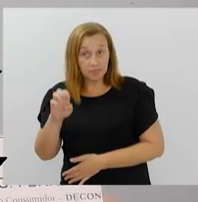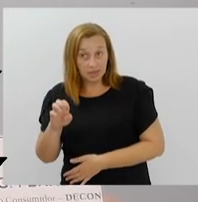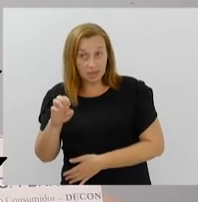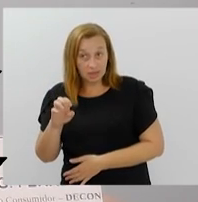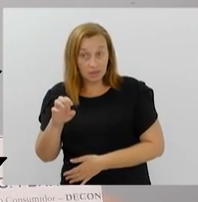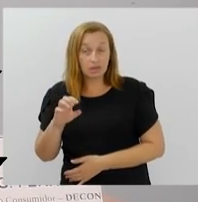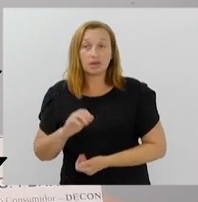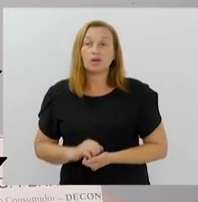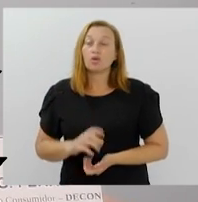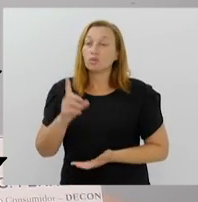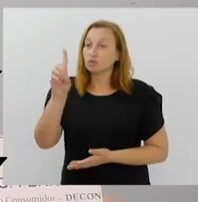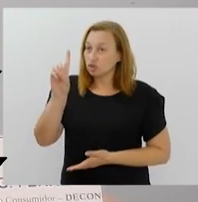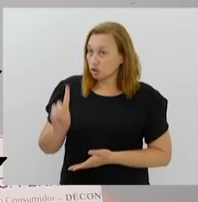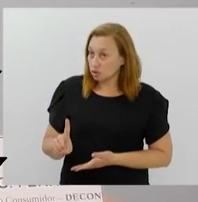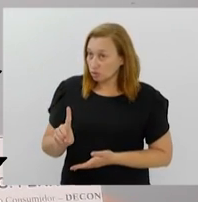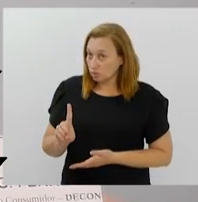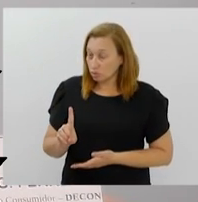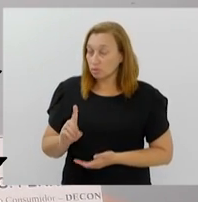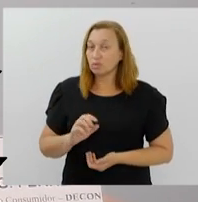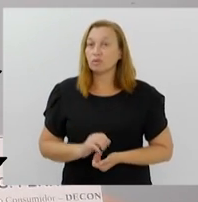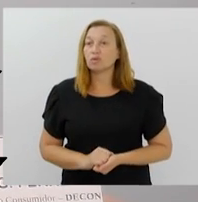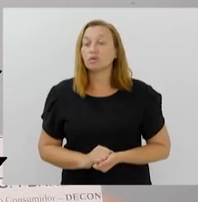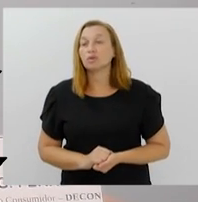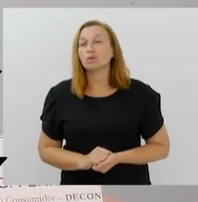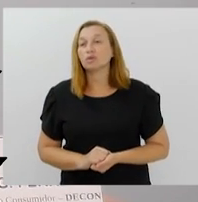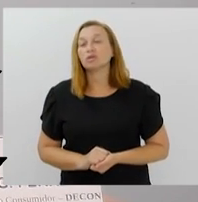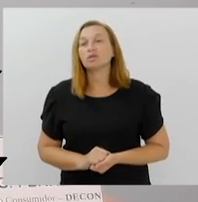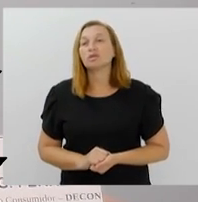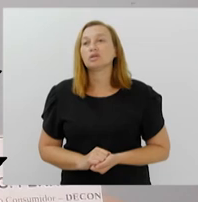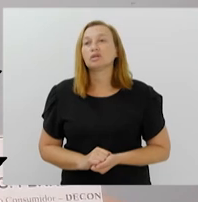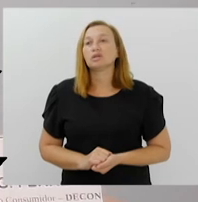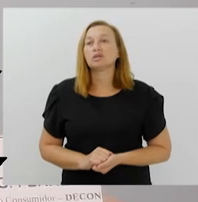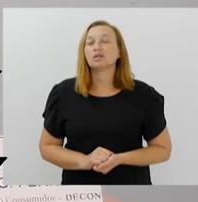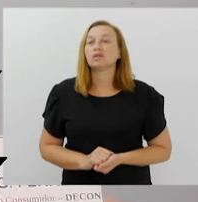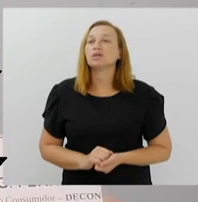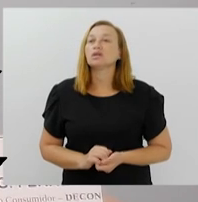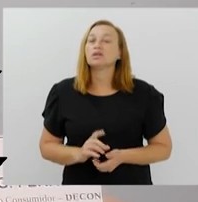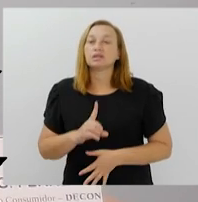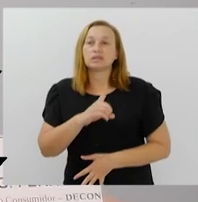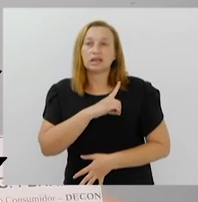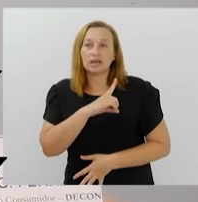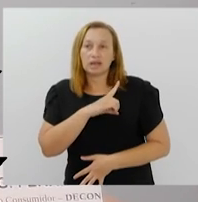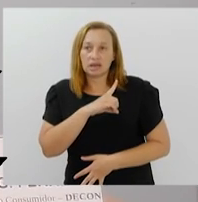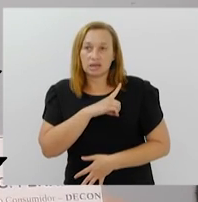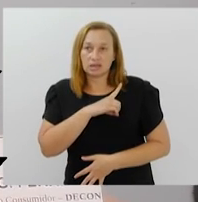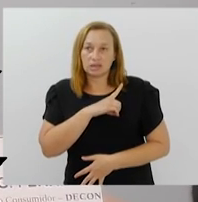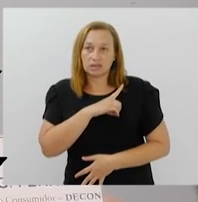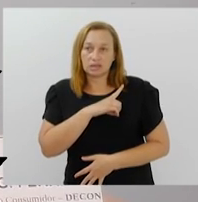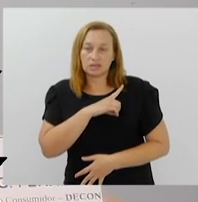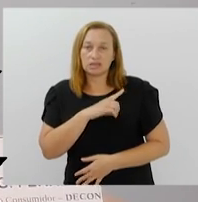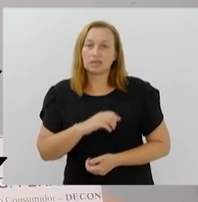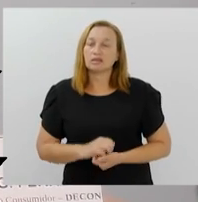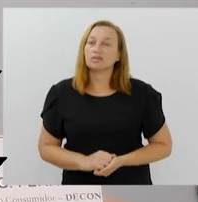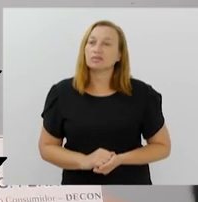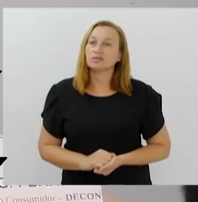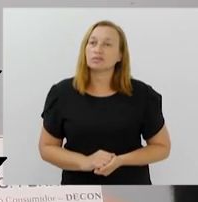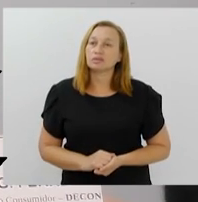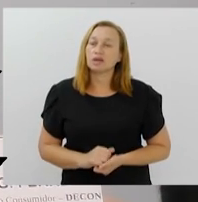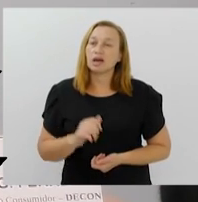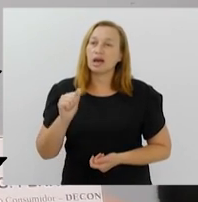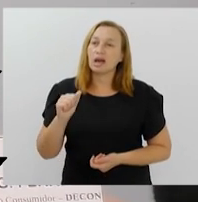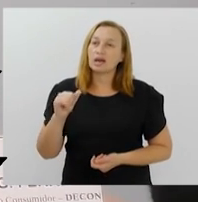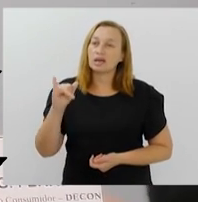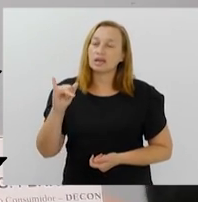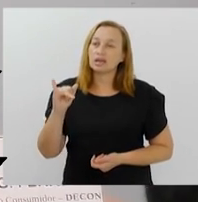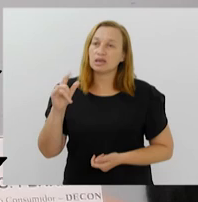nosso diretor de departamento Dr andr de polícia especializada e o meu delegado da delegacia do Consumidor Dr wellon